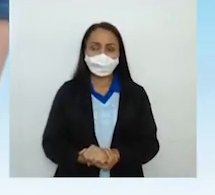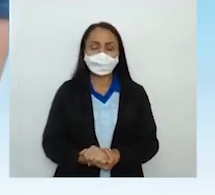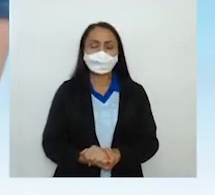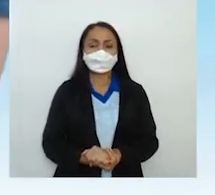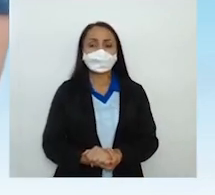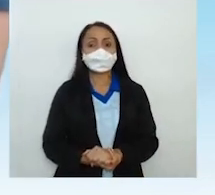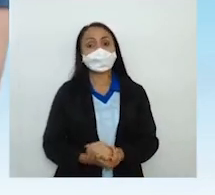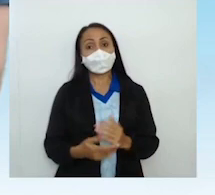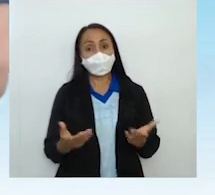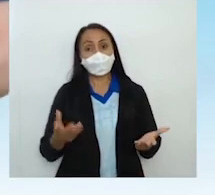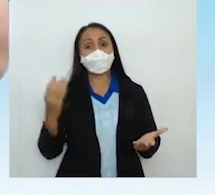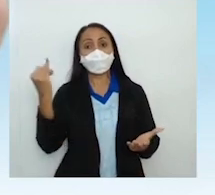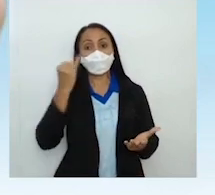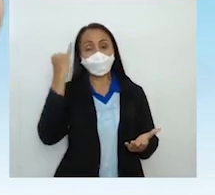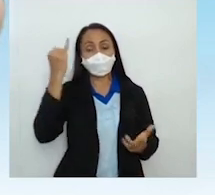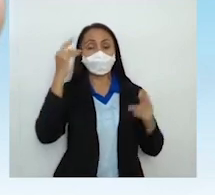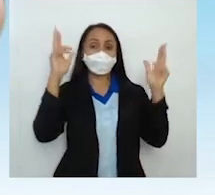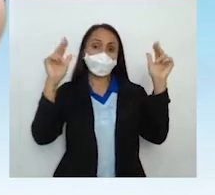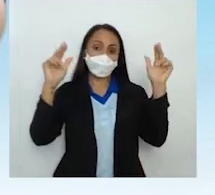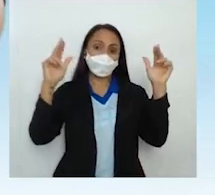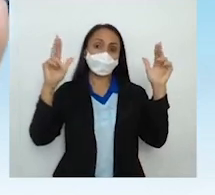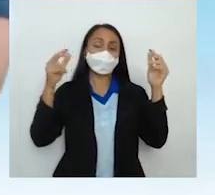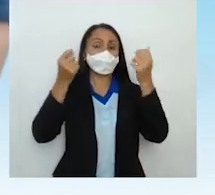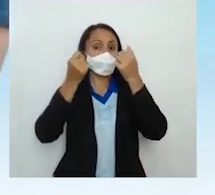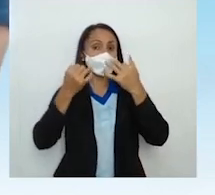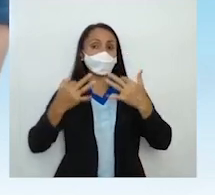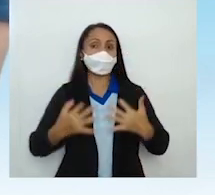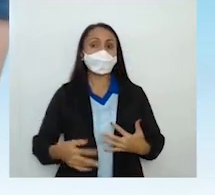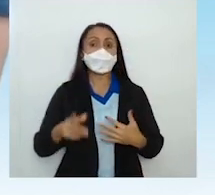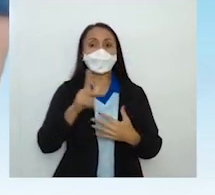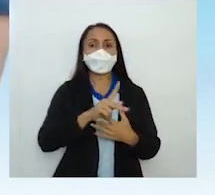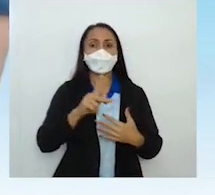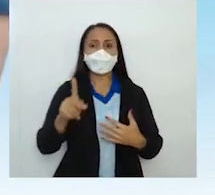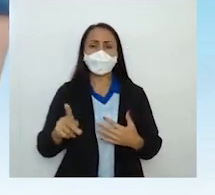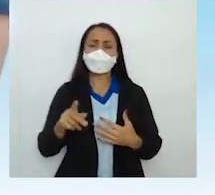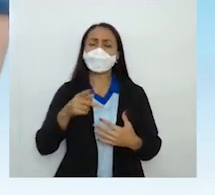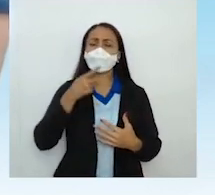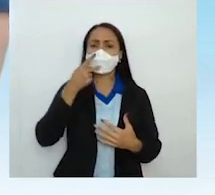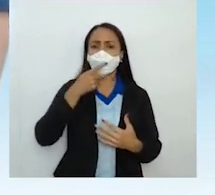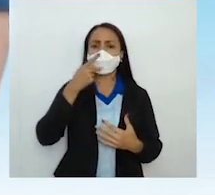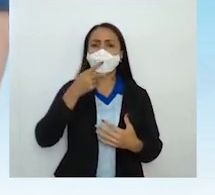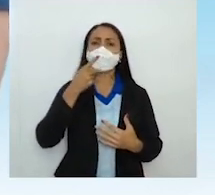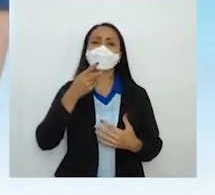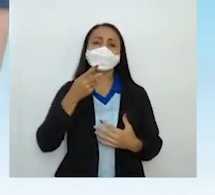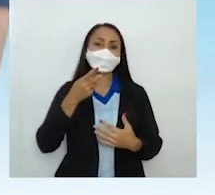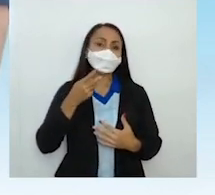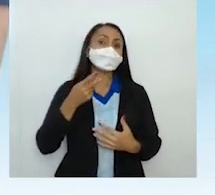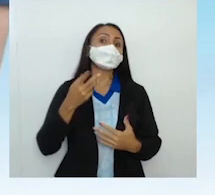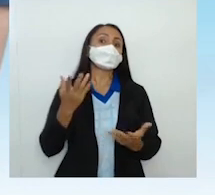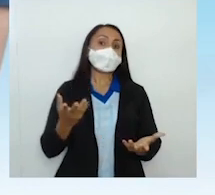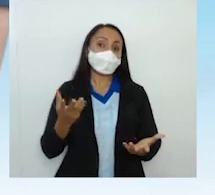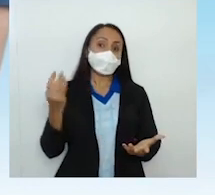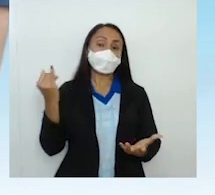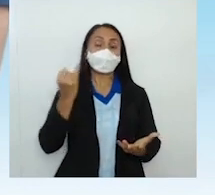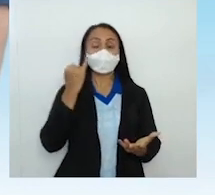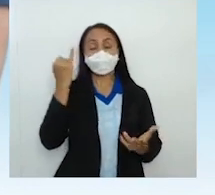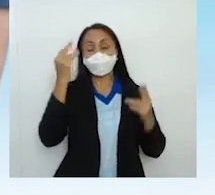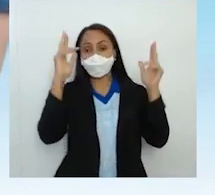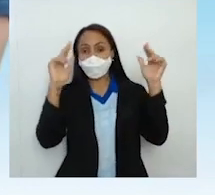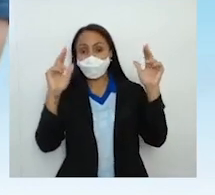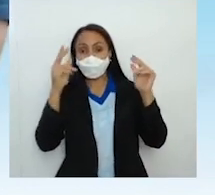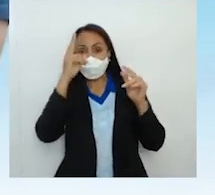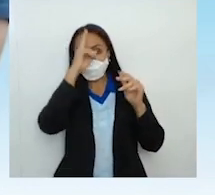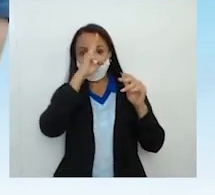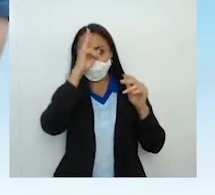muito interessante esse assunto que vamos abordar e o professor tocou em questões sumariamente interessantes. Eu gostaria de lembrar, quando a